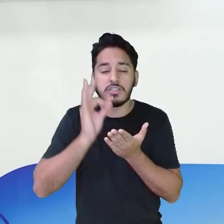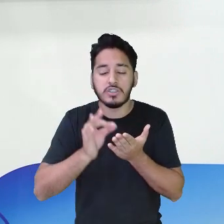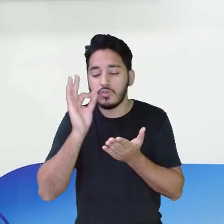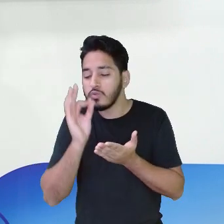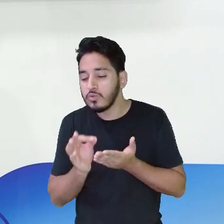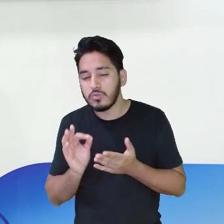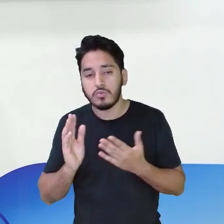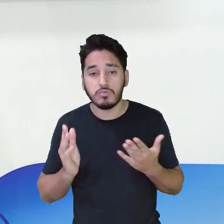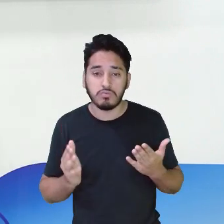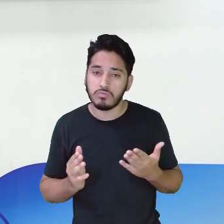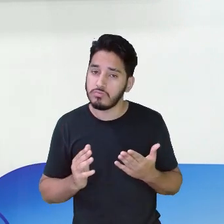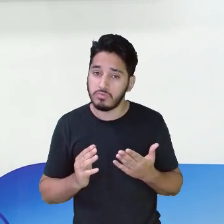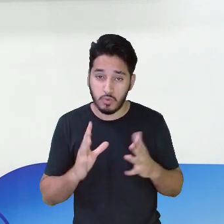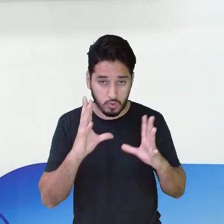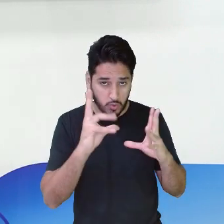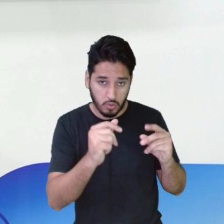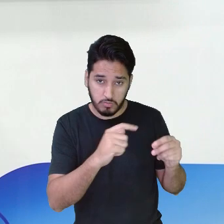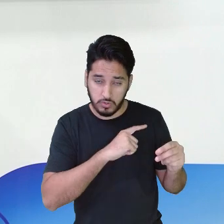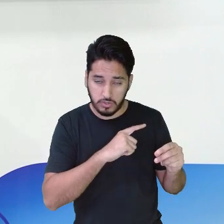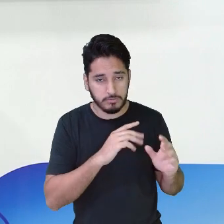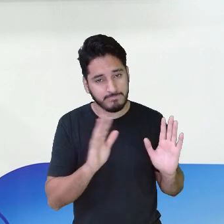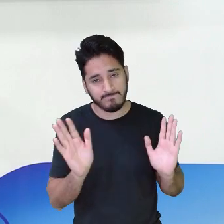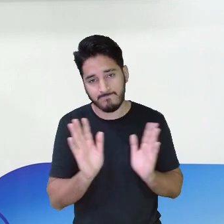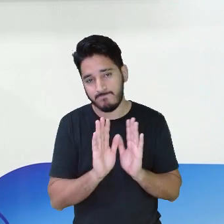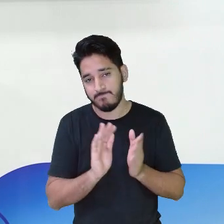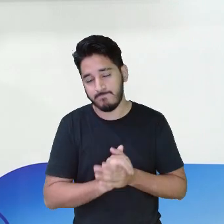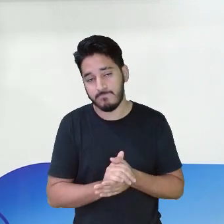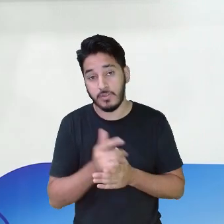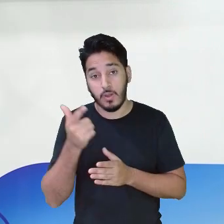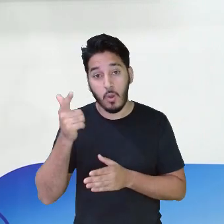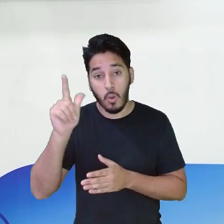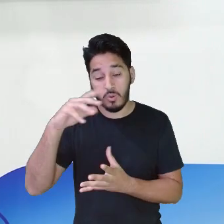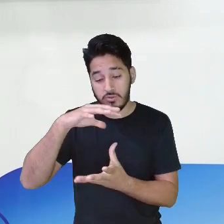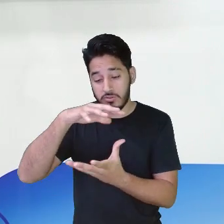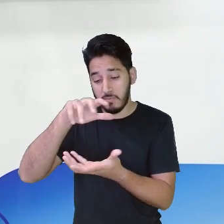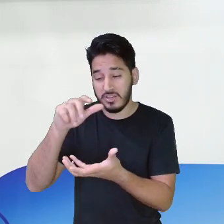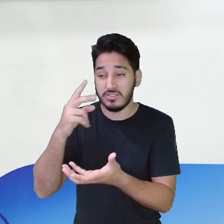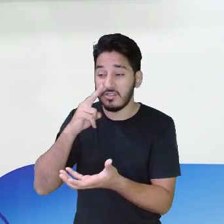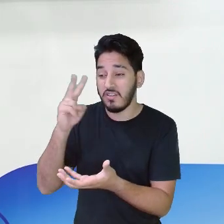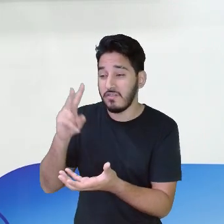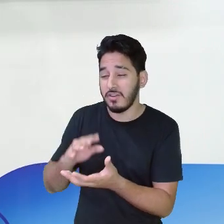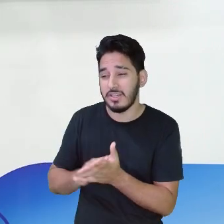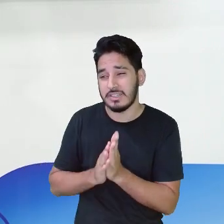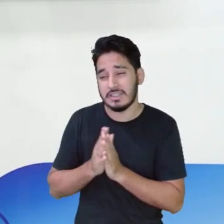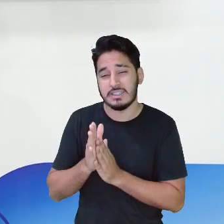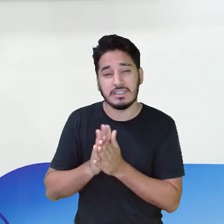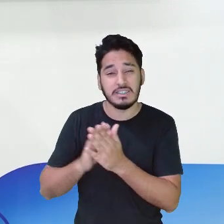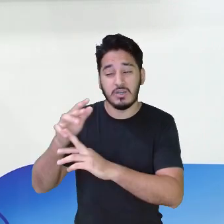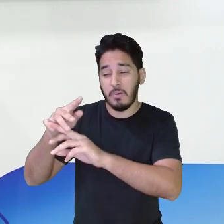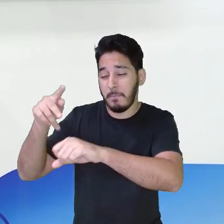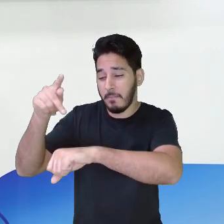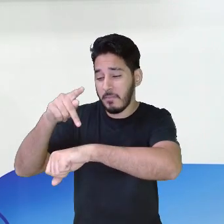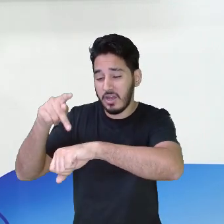né? Nem todo mundo consegue. Enquanto em muitos países a gente pode ver